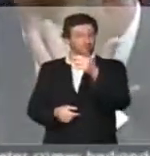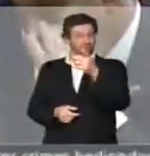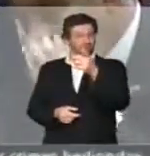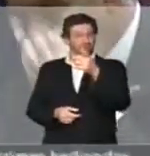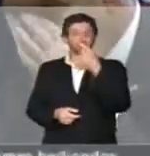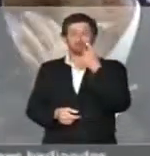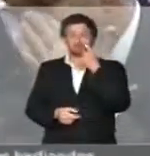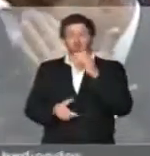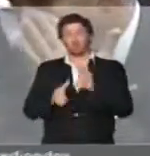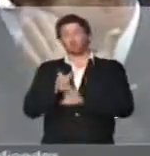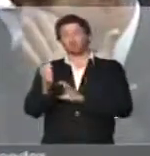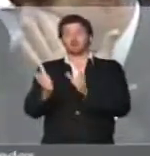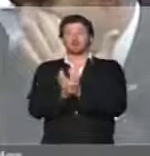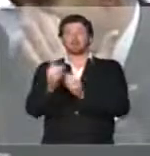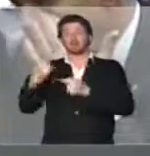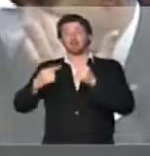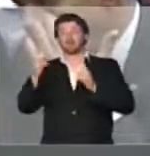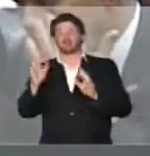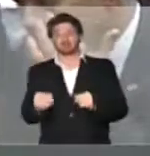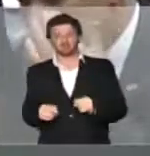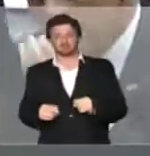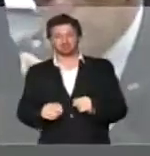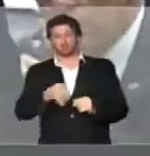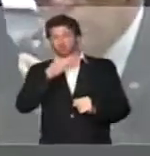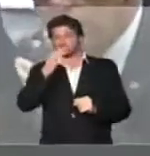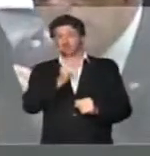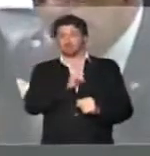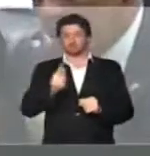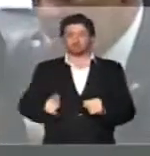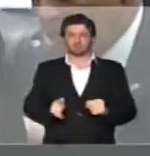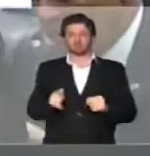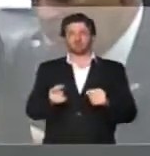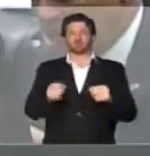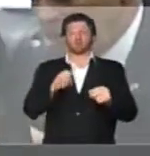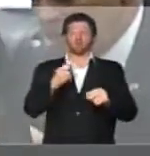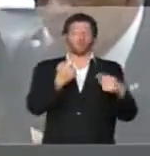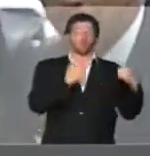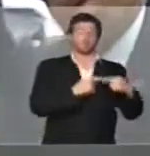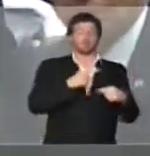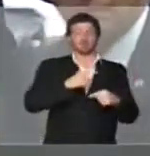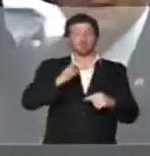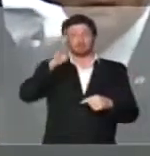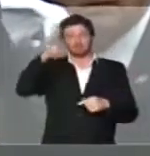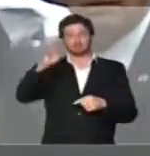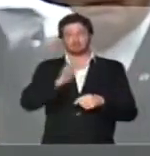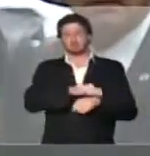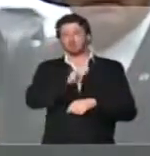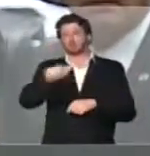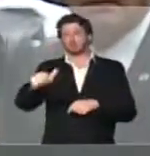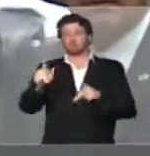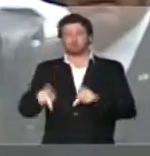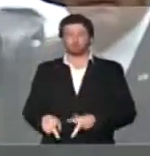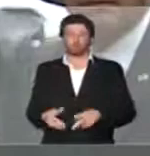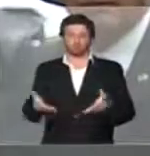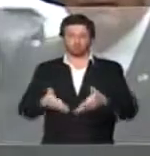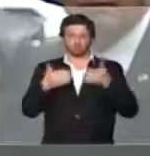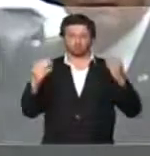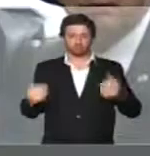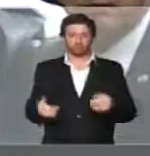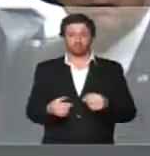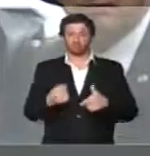vamos deixar que orientações partidárias, que posição de governo ou oposição, seja maior do que o interesse da população.